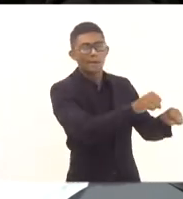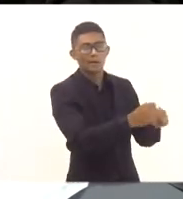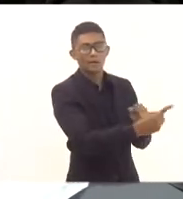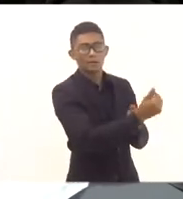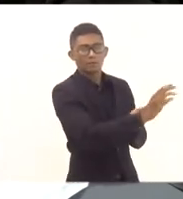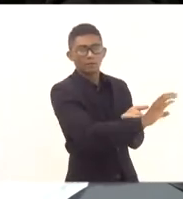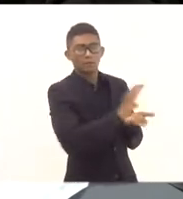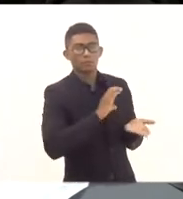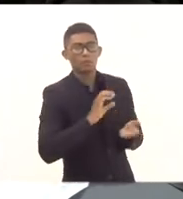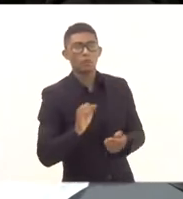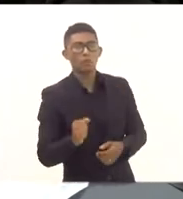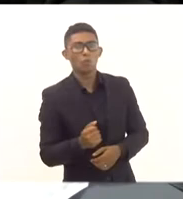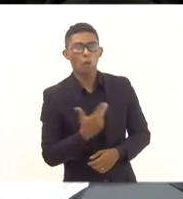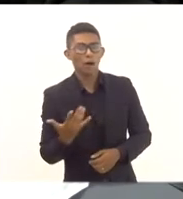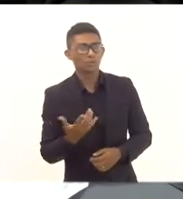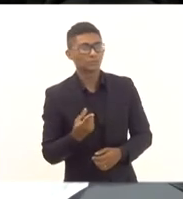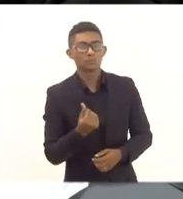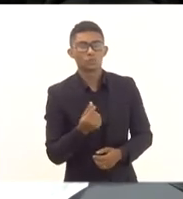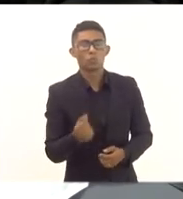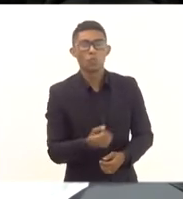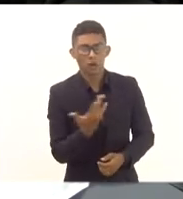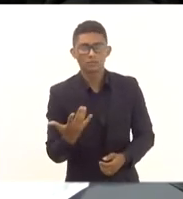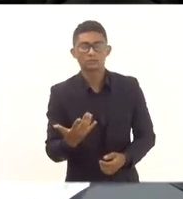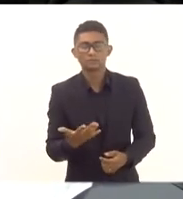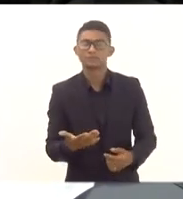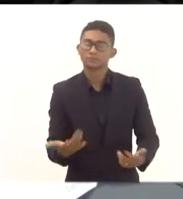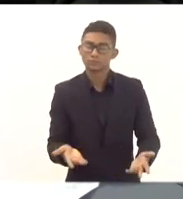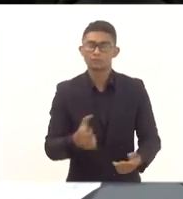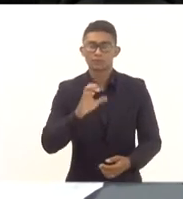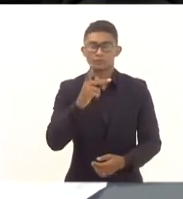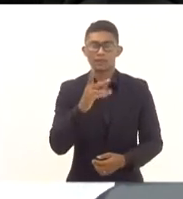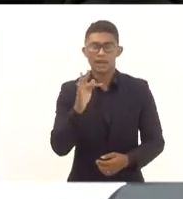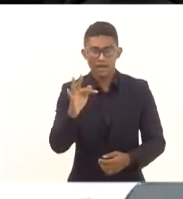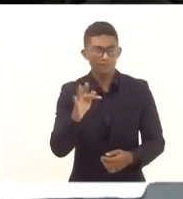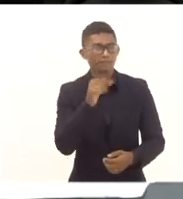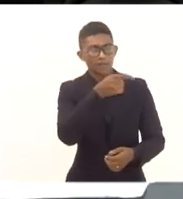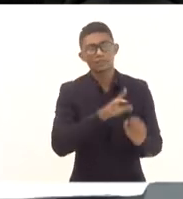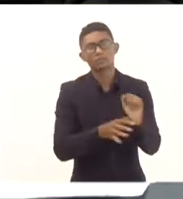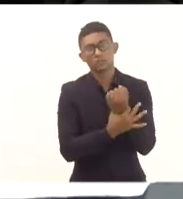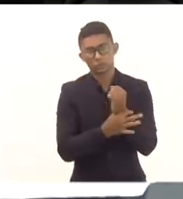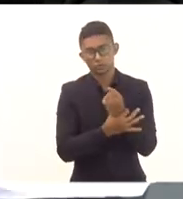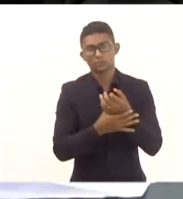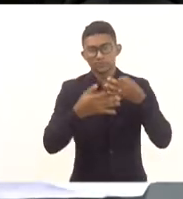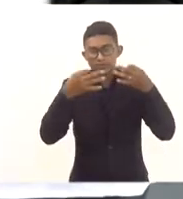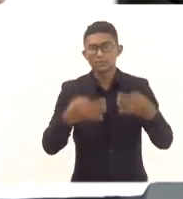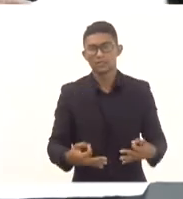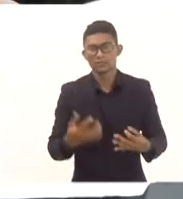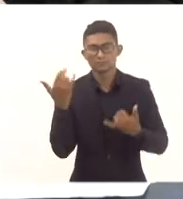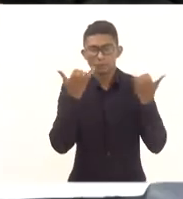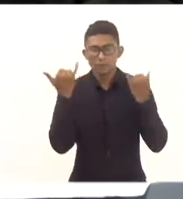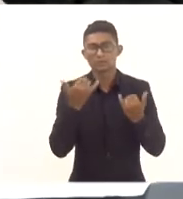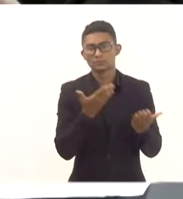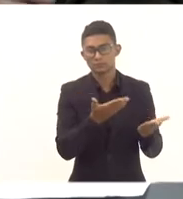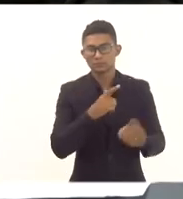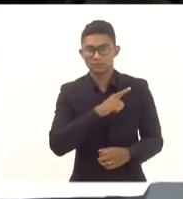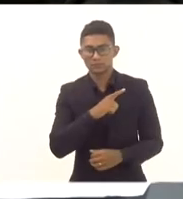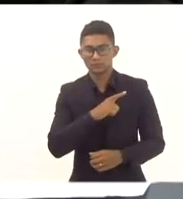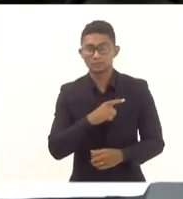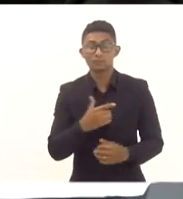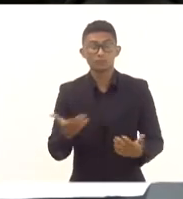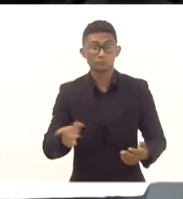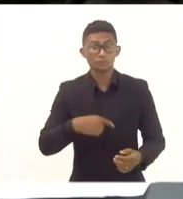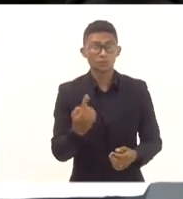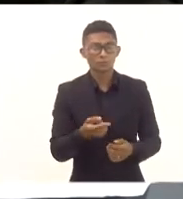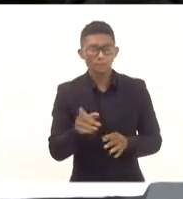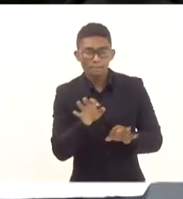aquele xizinho né de acordo com as normas até das Egeo Oi e a gente tá se programa onde agora para abrir